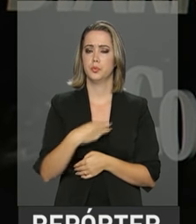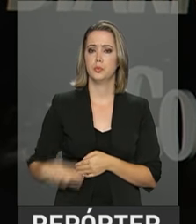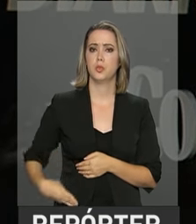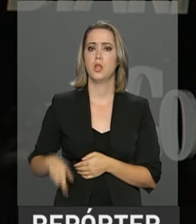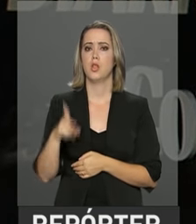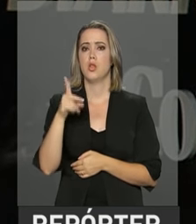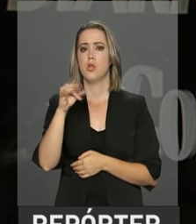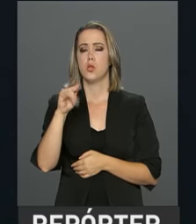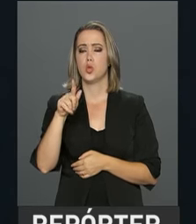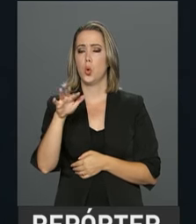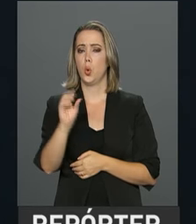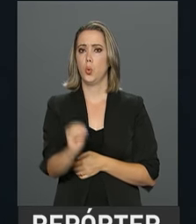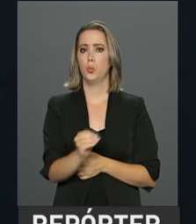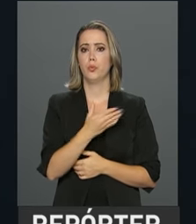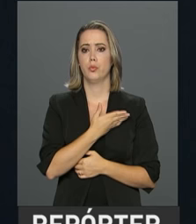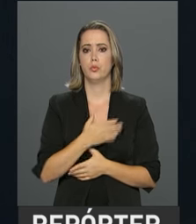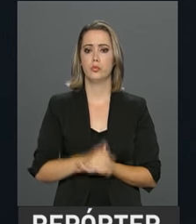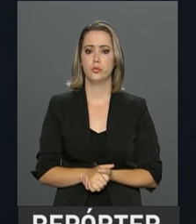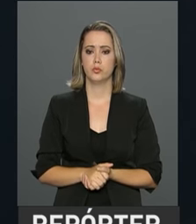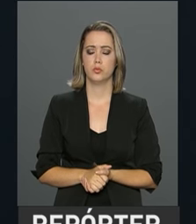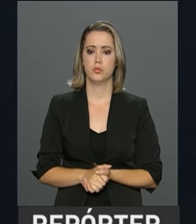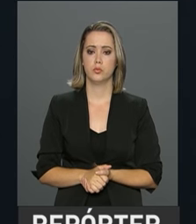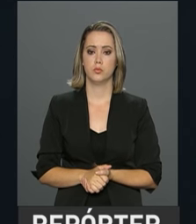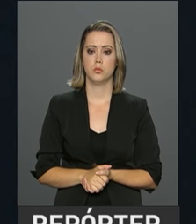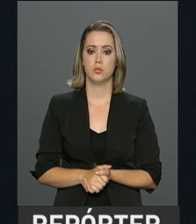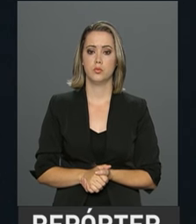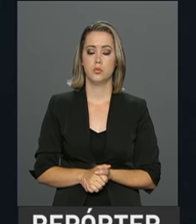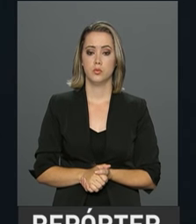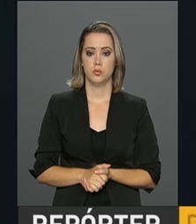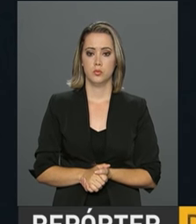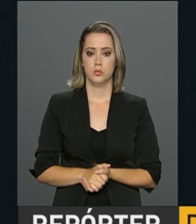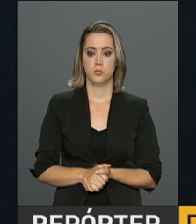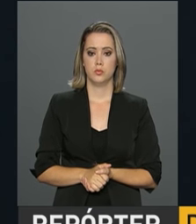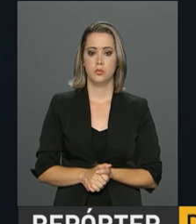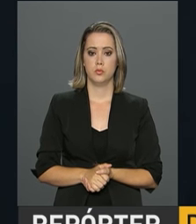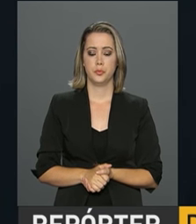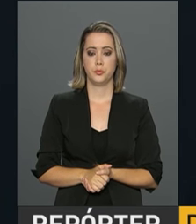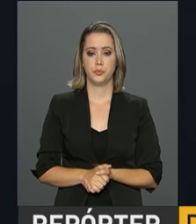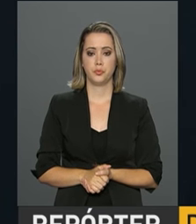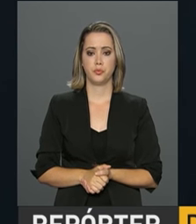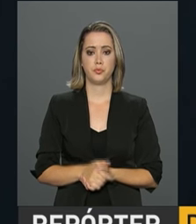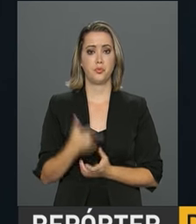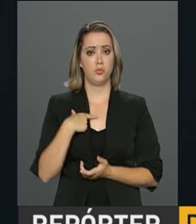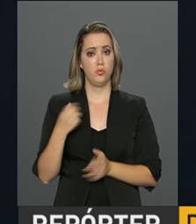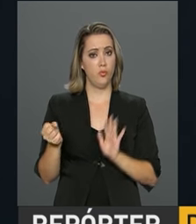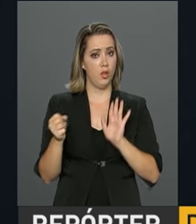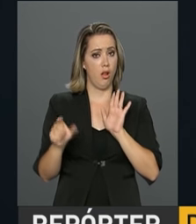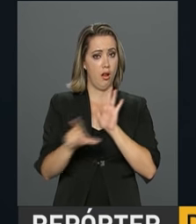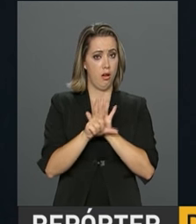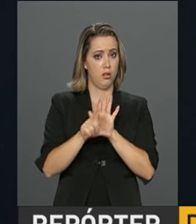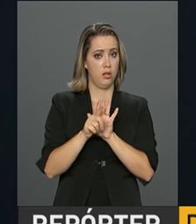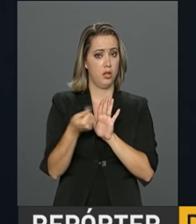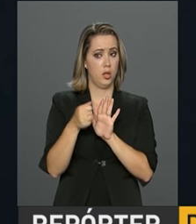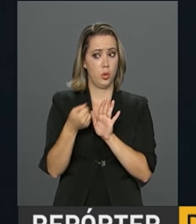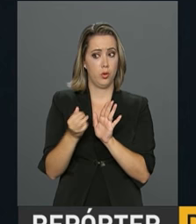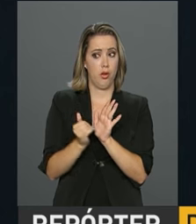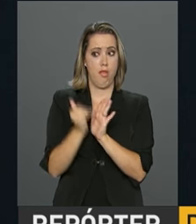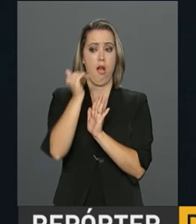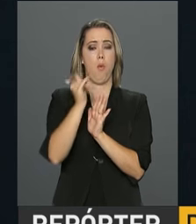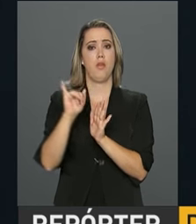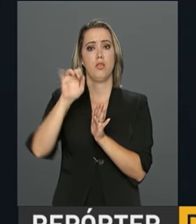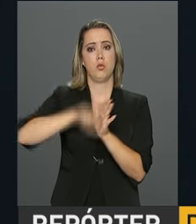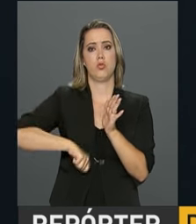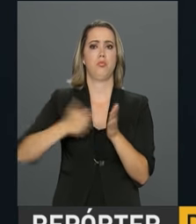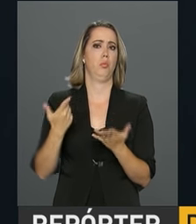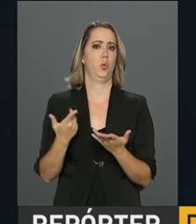Diogo Oliveira. É uma reforma que não há aumento de carga tributária sobre os ativos nem sobre os inativos. Nós não